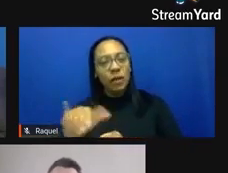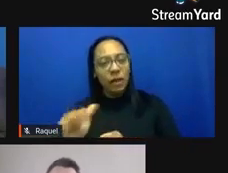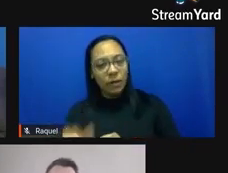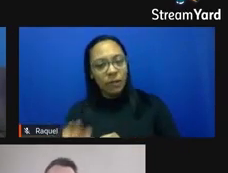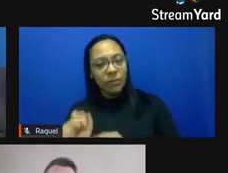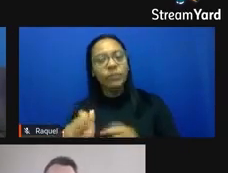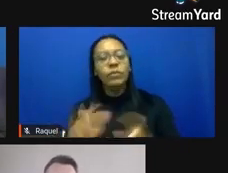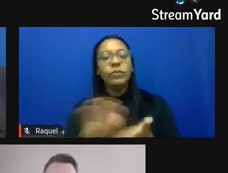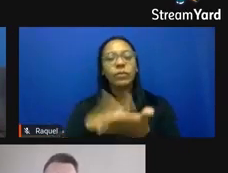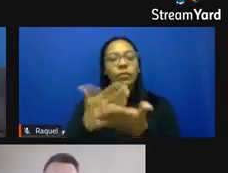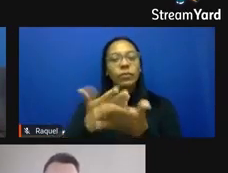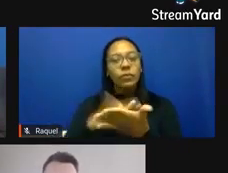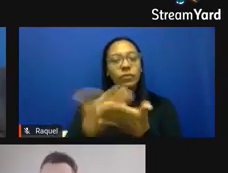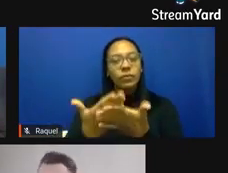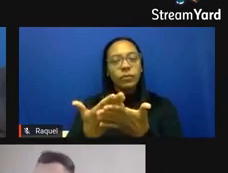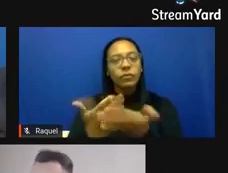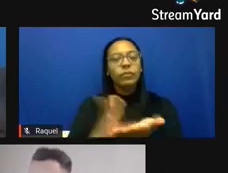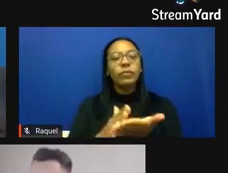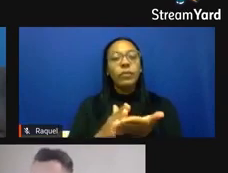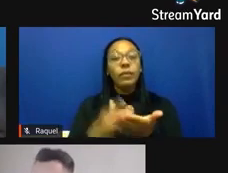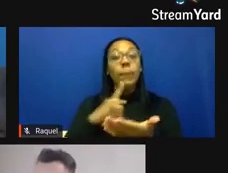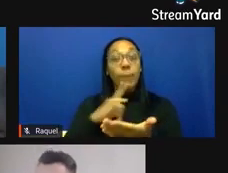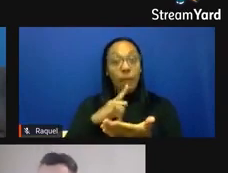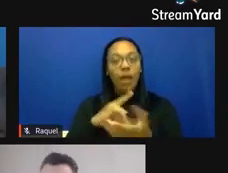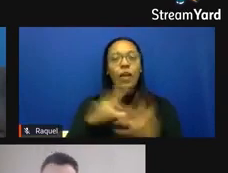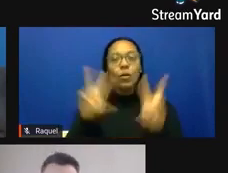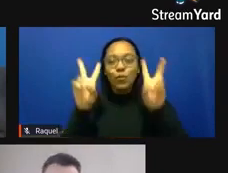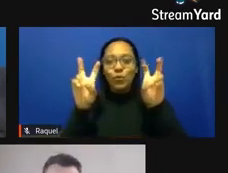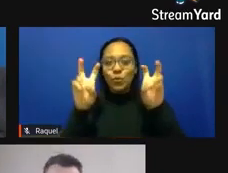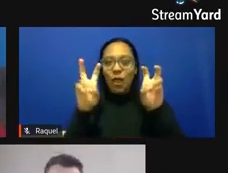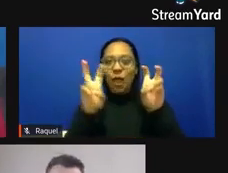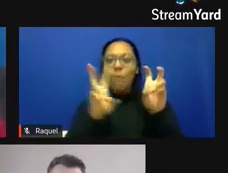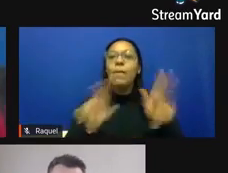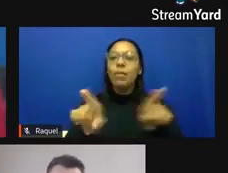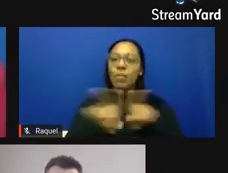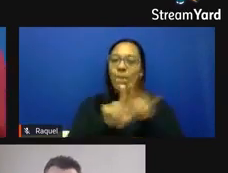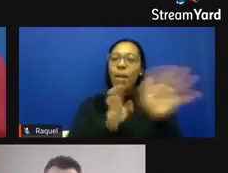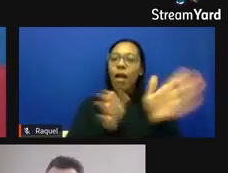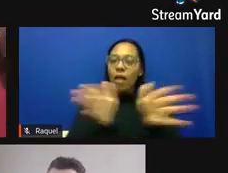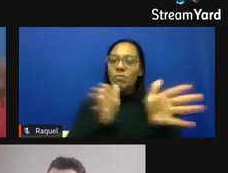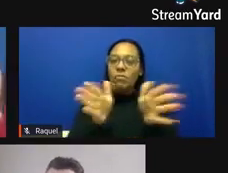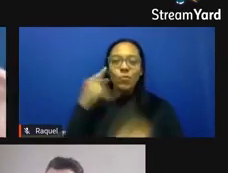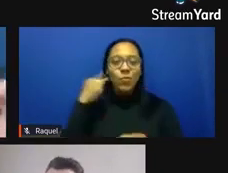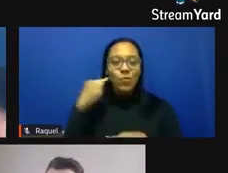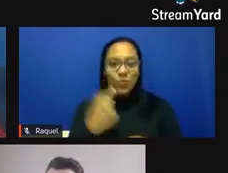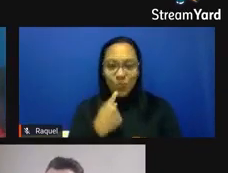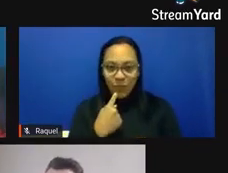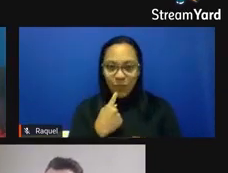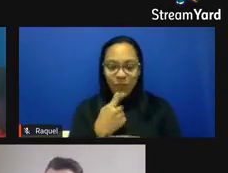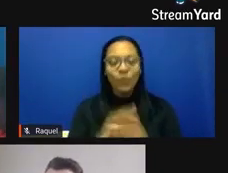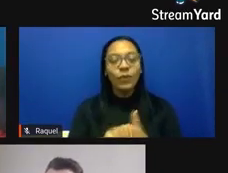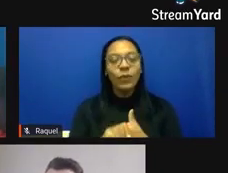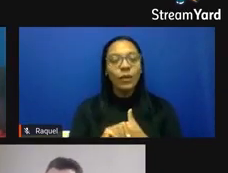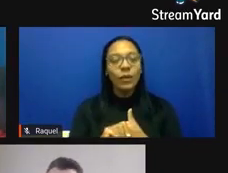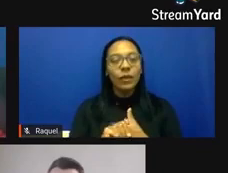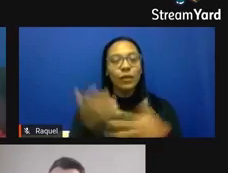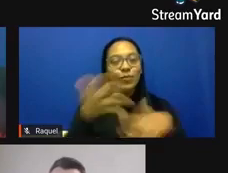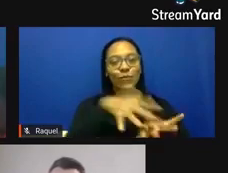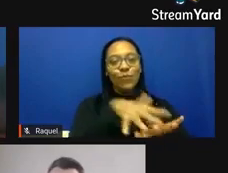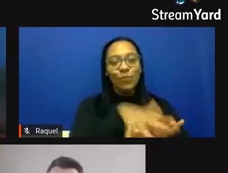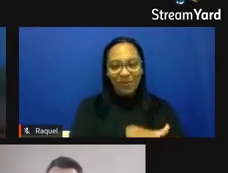esse assunto mais inclusivo. Então, eu chamo a Gabriele para cumprimentar vocês e falar um pouquinho